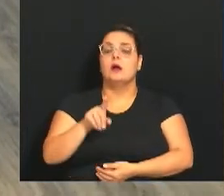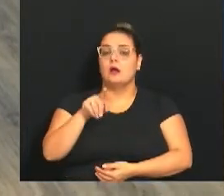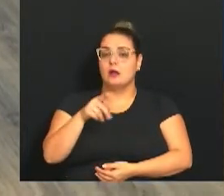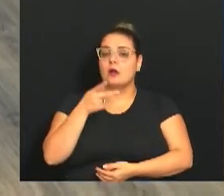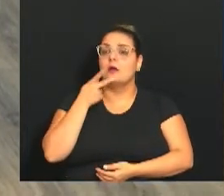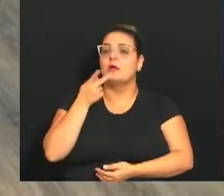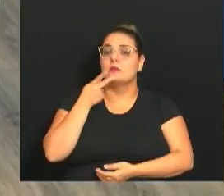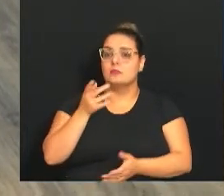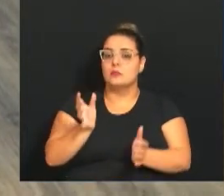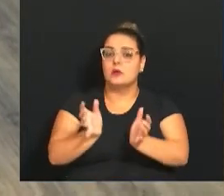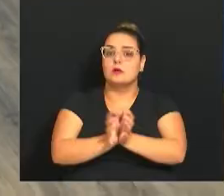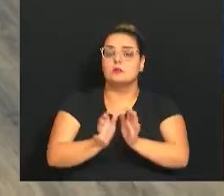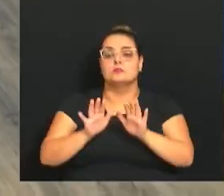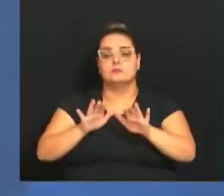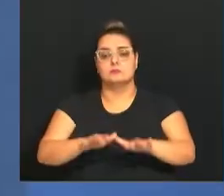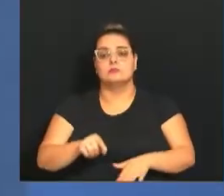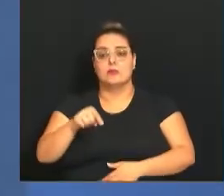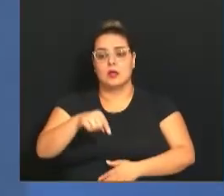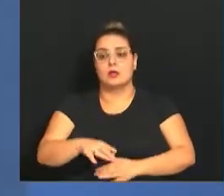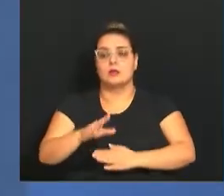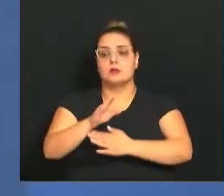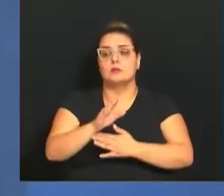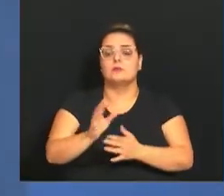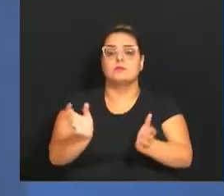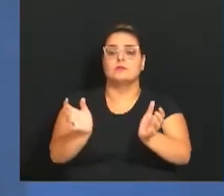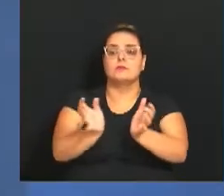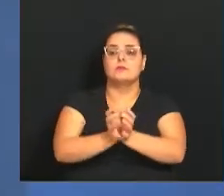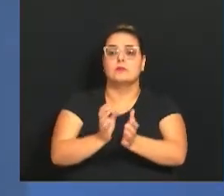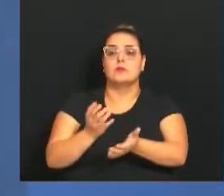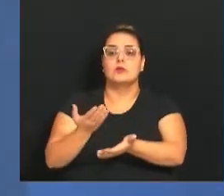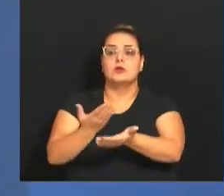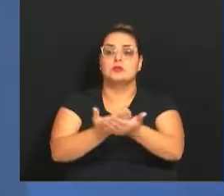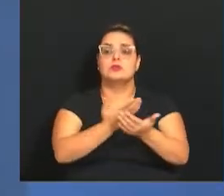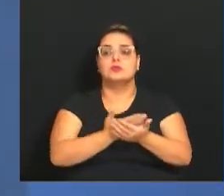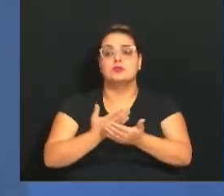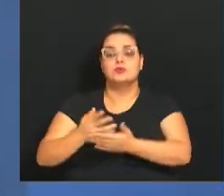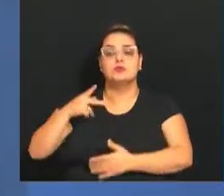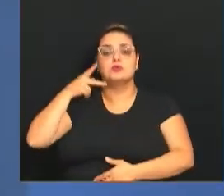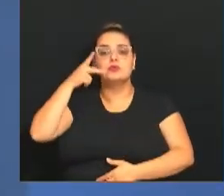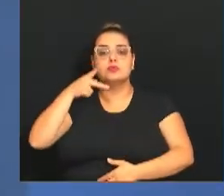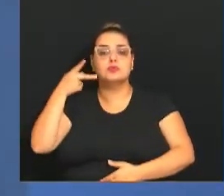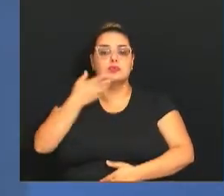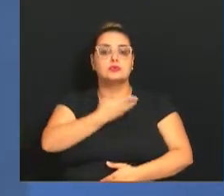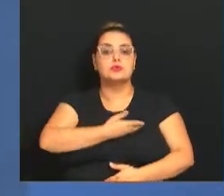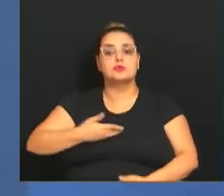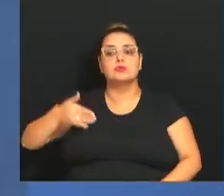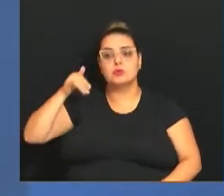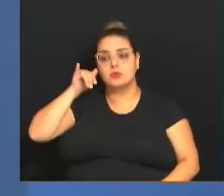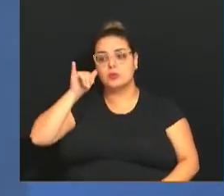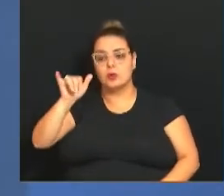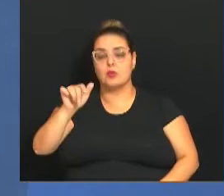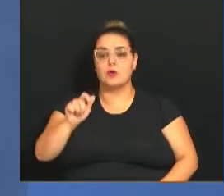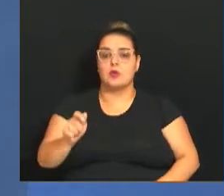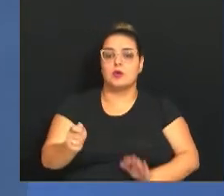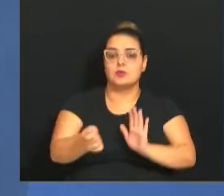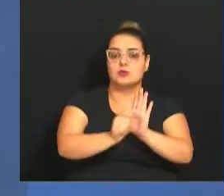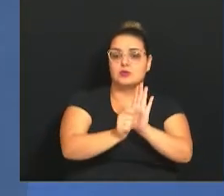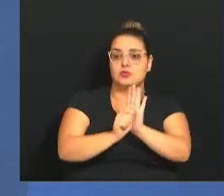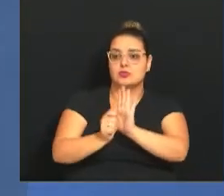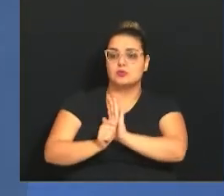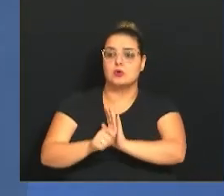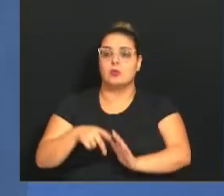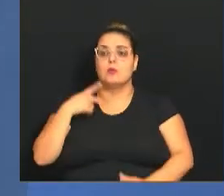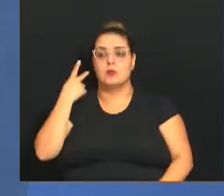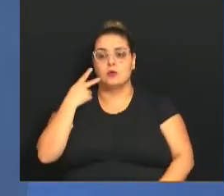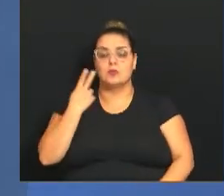comissão permanente aqui da casa. É a Comissão de Políticas de Prevenção às Drogas, comandada pelo